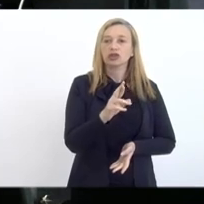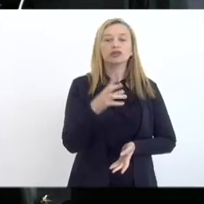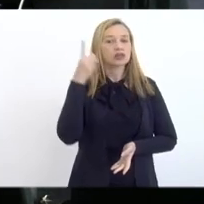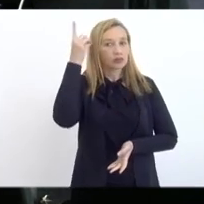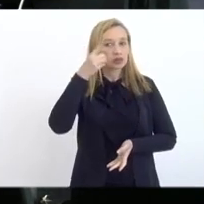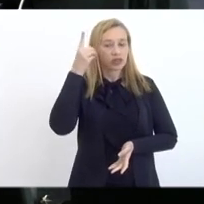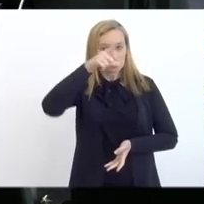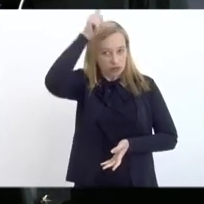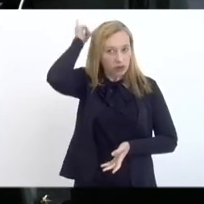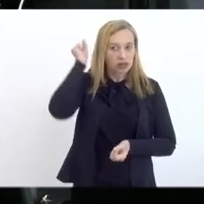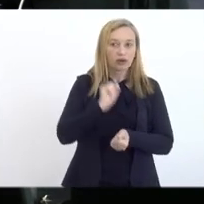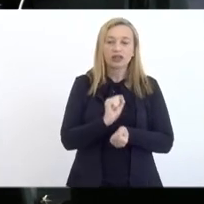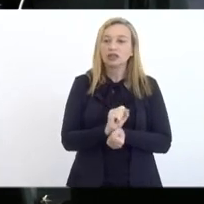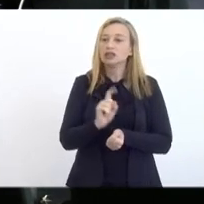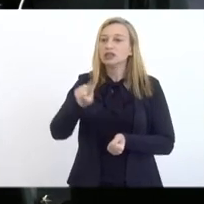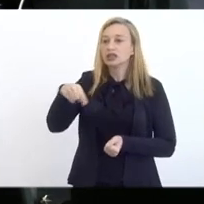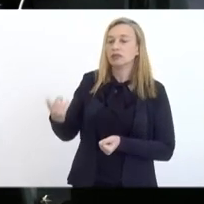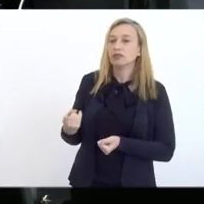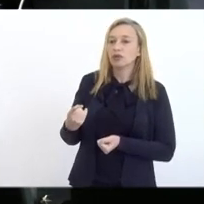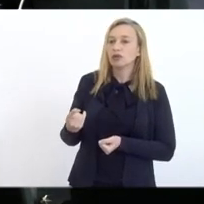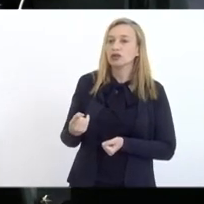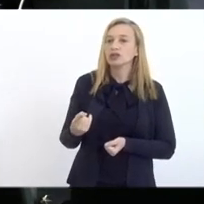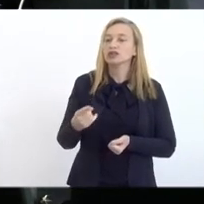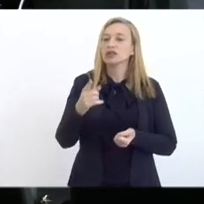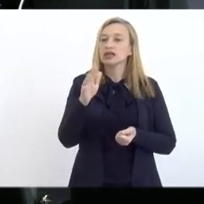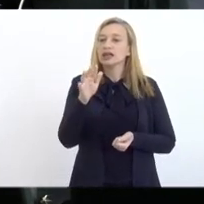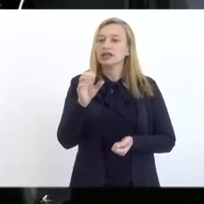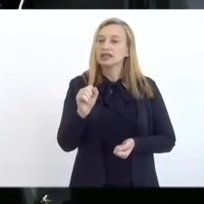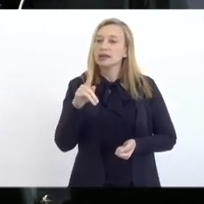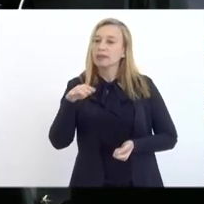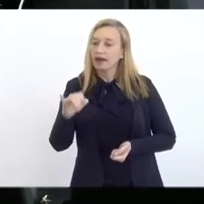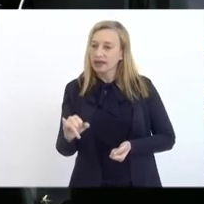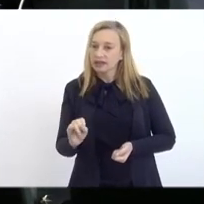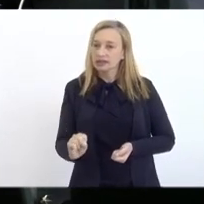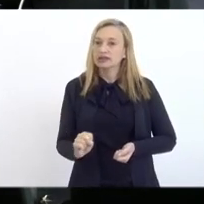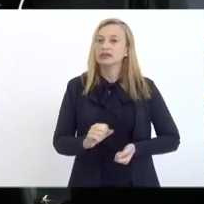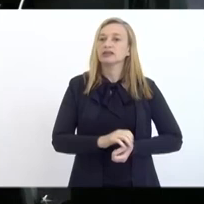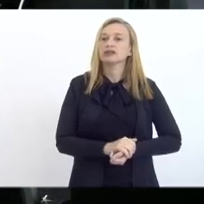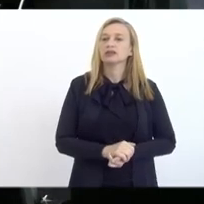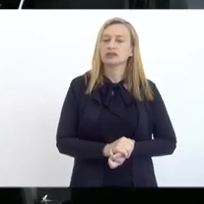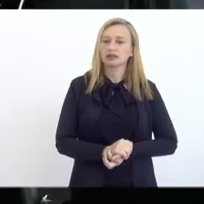PLC, e na sequência passo a palavra aqui para a CEPLAG.